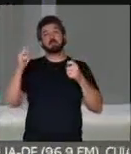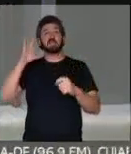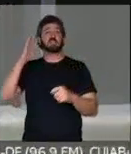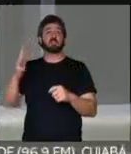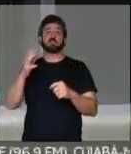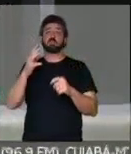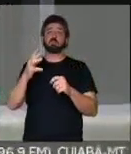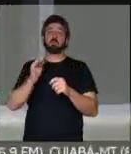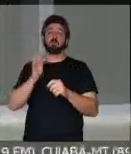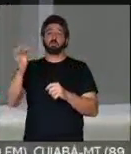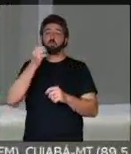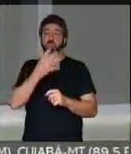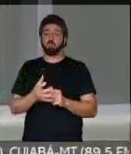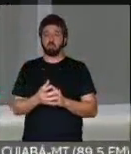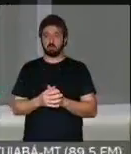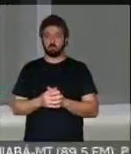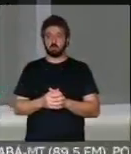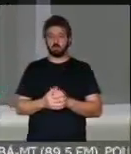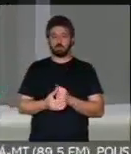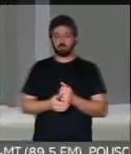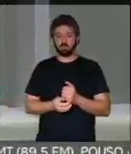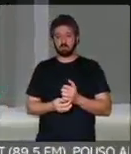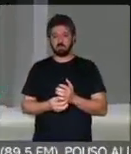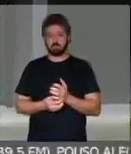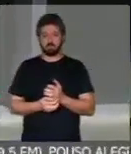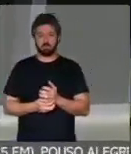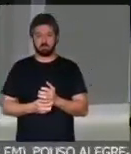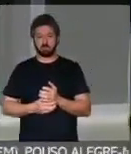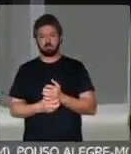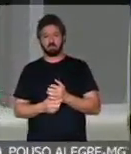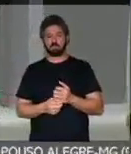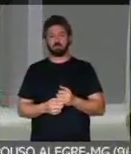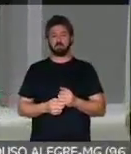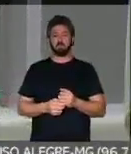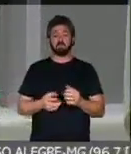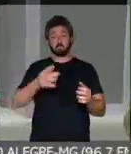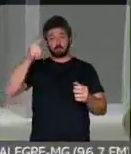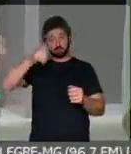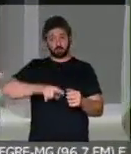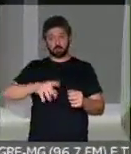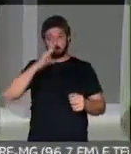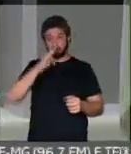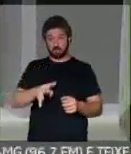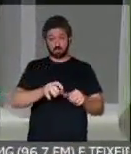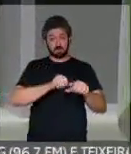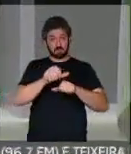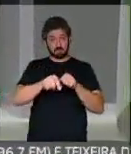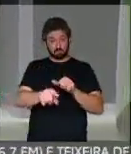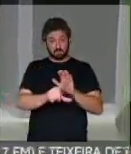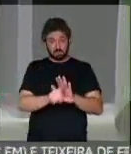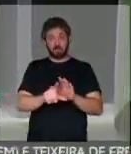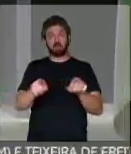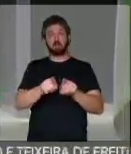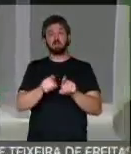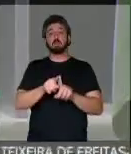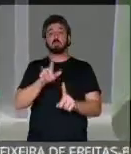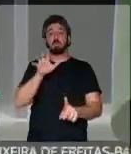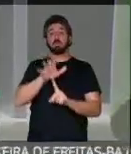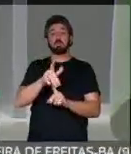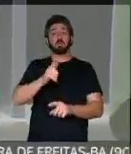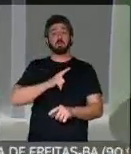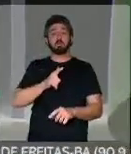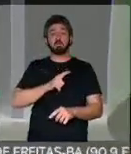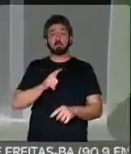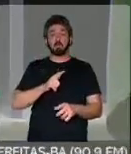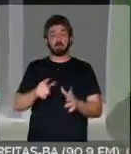males, volto a esta tribuna para denunciar o caráter desta reforma e os seus impactos